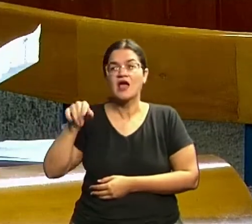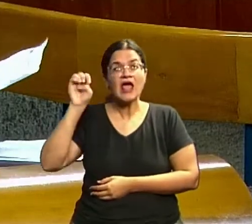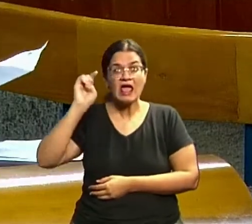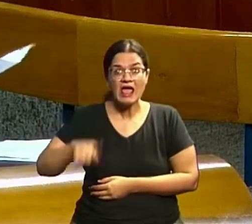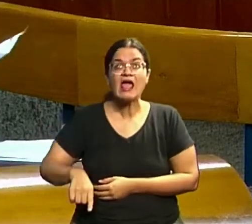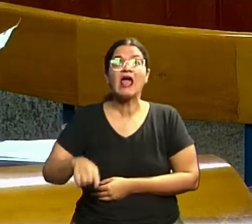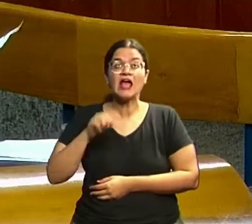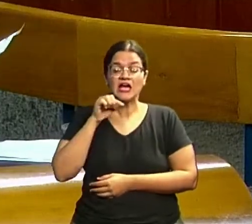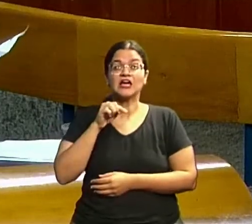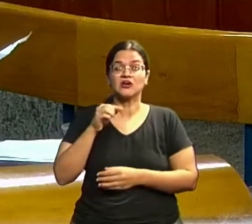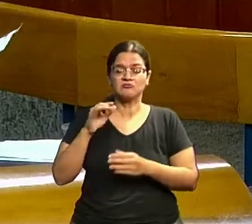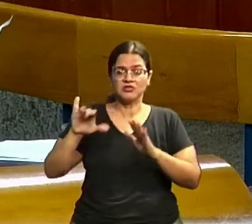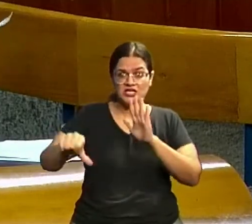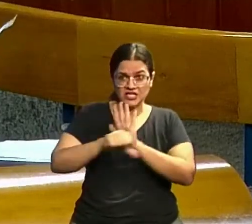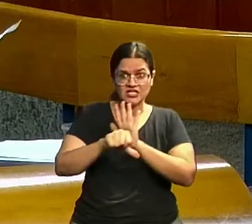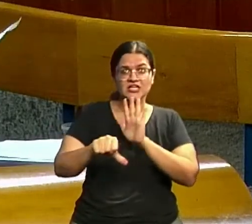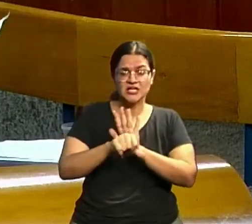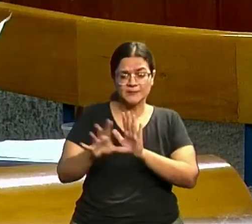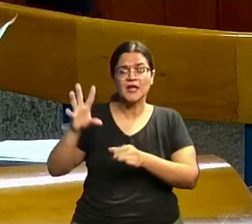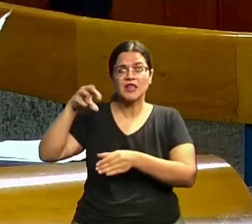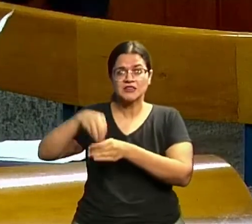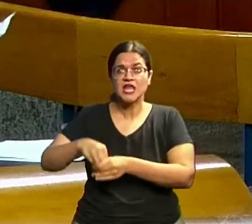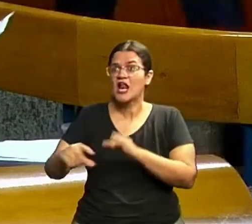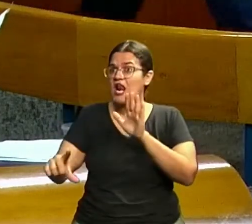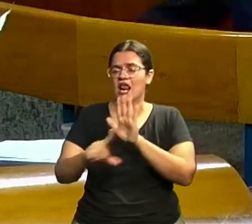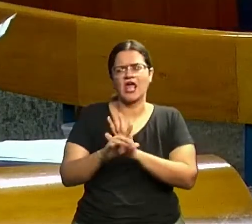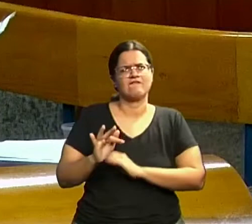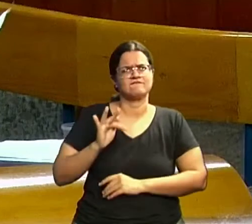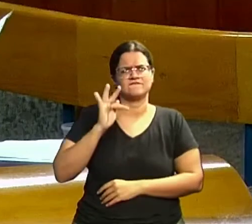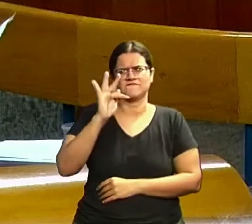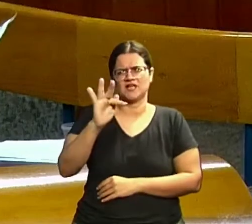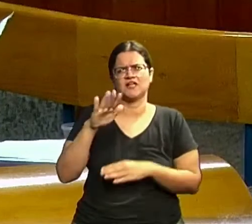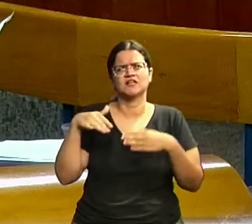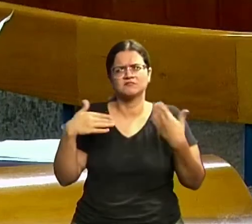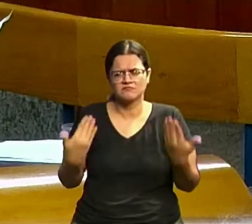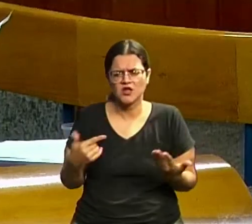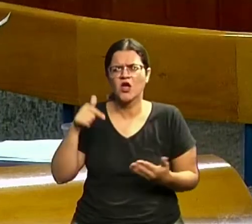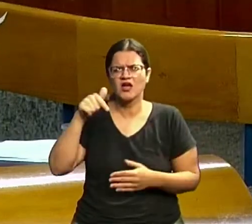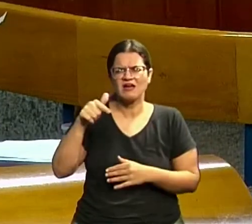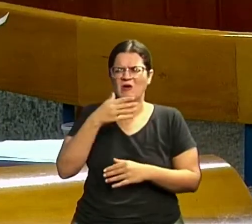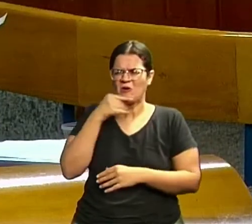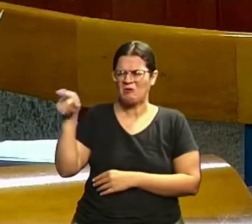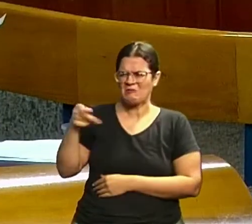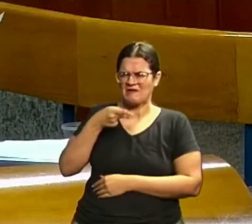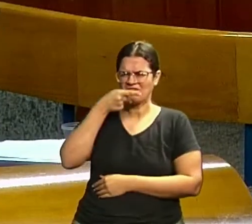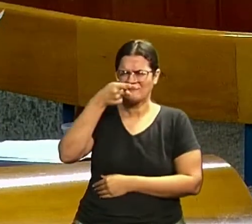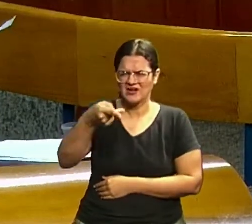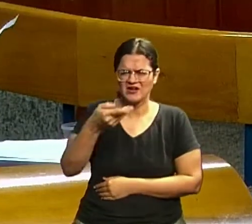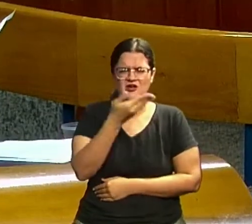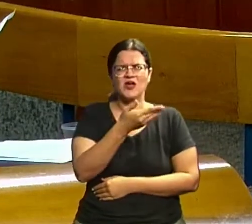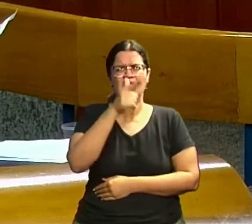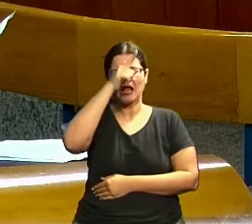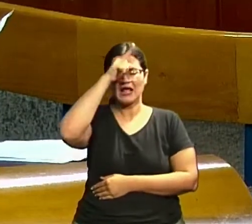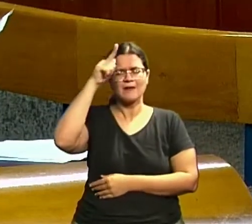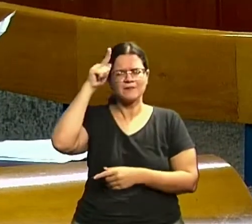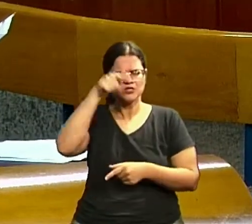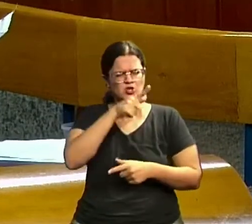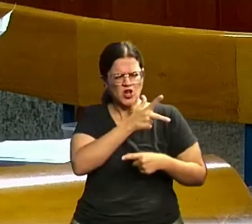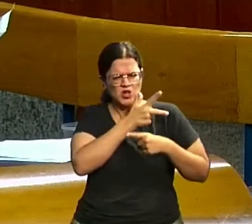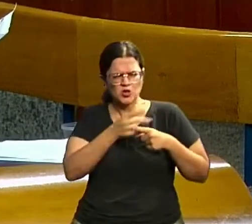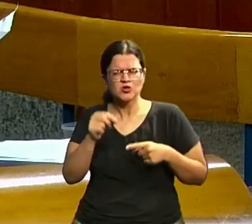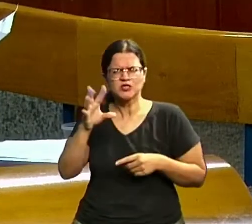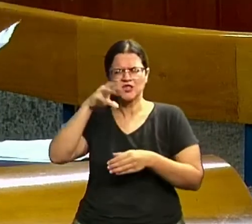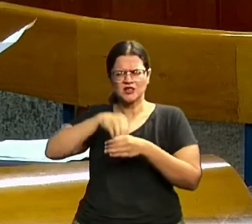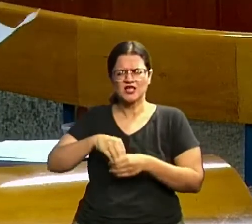na lei federal. Então, dentro desse pronunciamento, vereadora Rodarte, você que é combativa nos